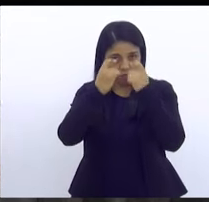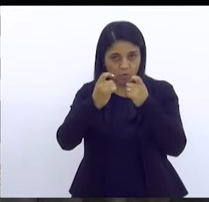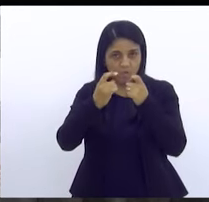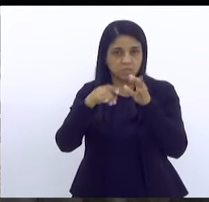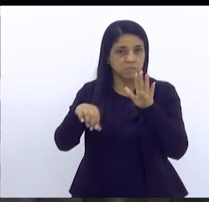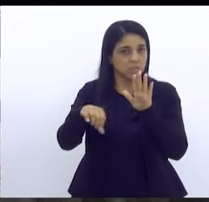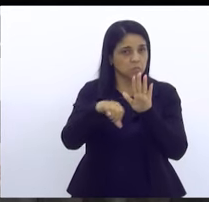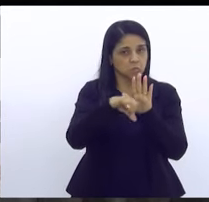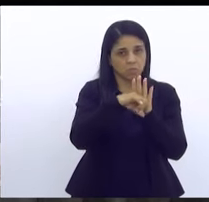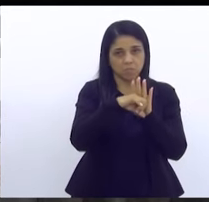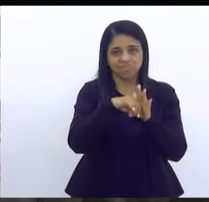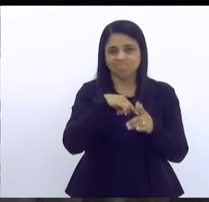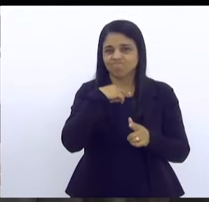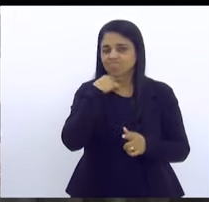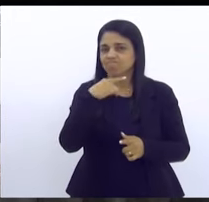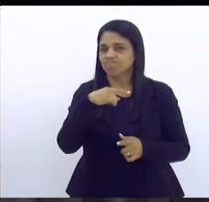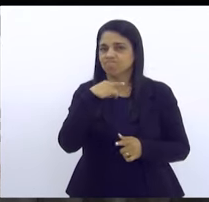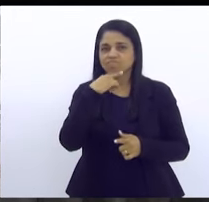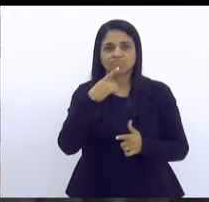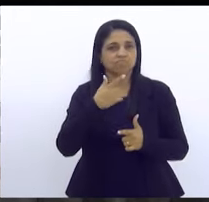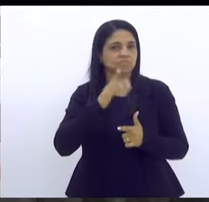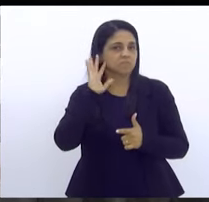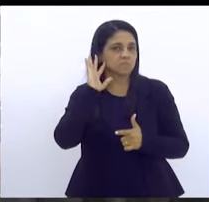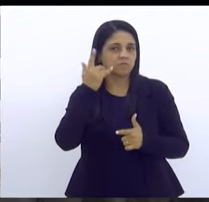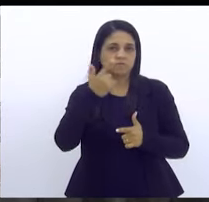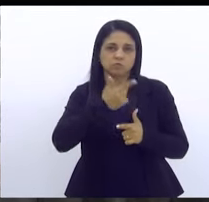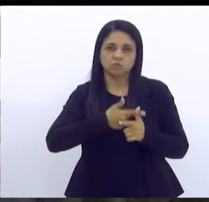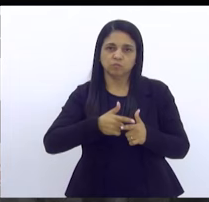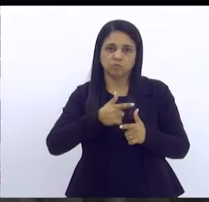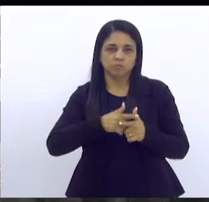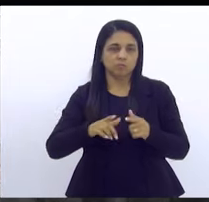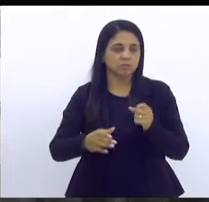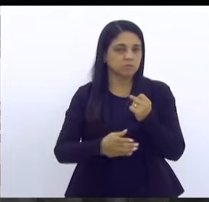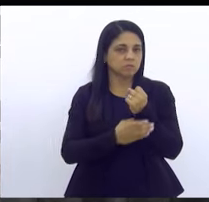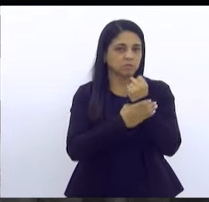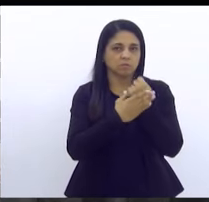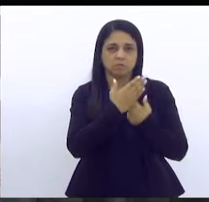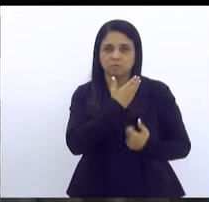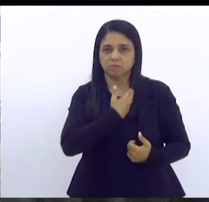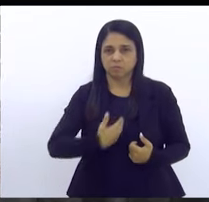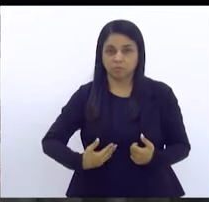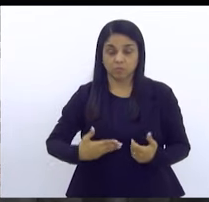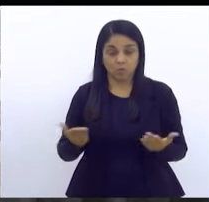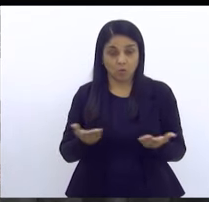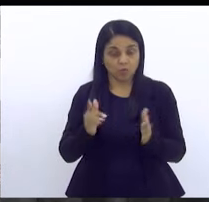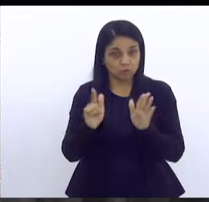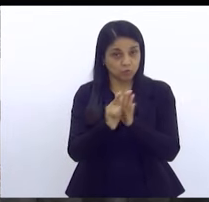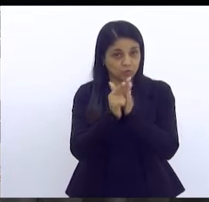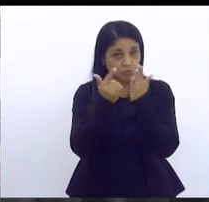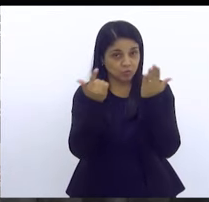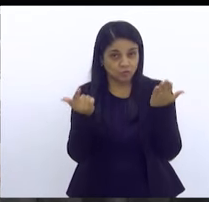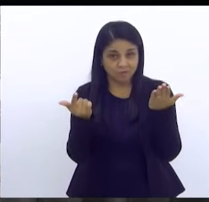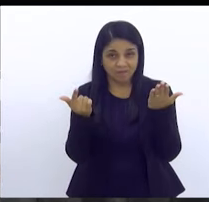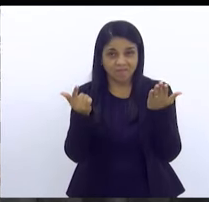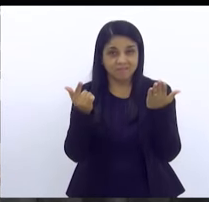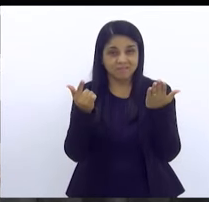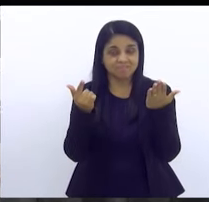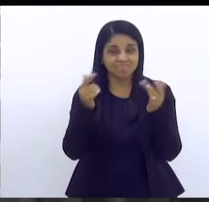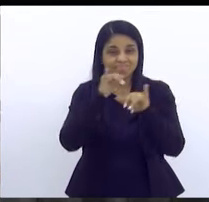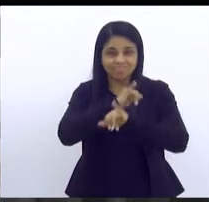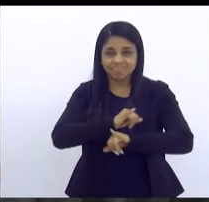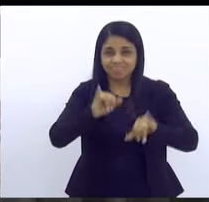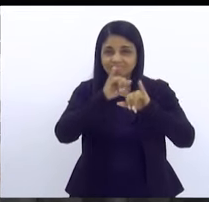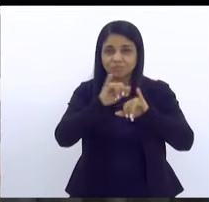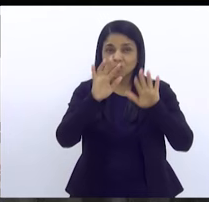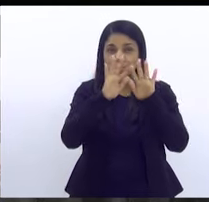não vai solucionar os problemas de segurança pública. Os jornais hoje foram muito claros, né? Uma